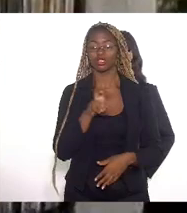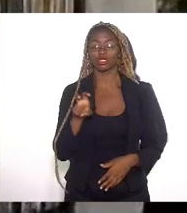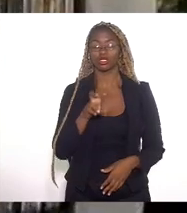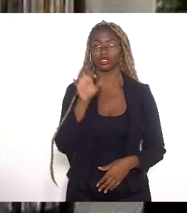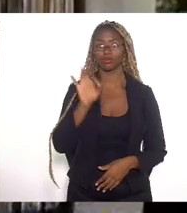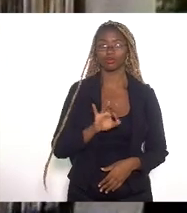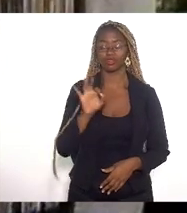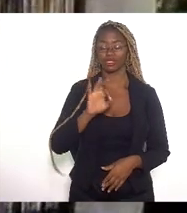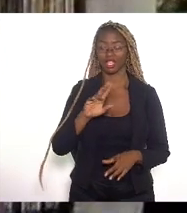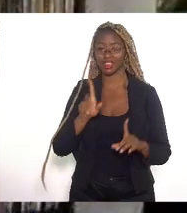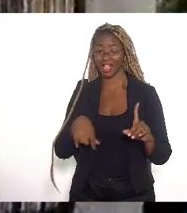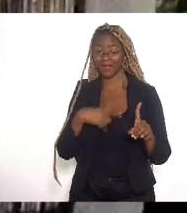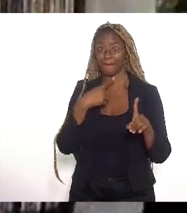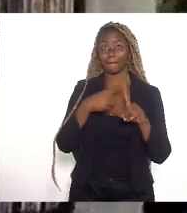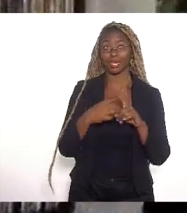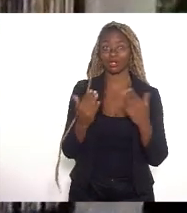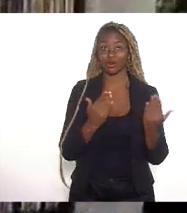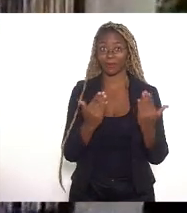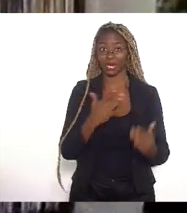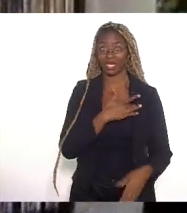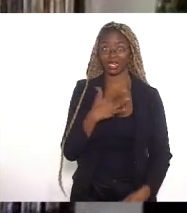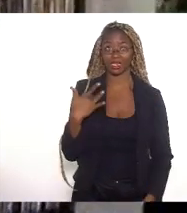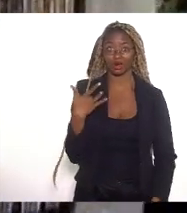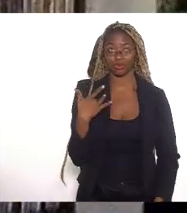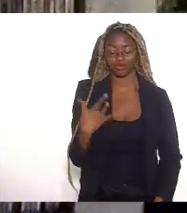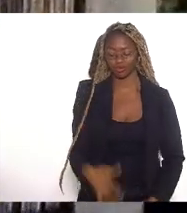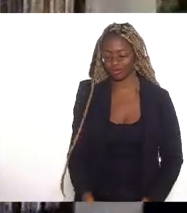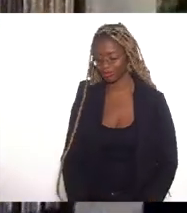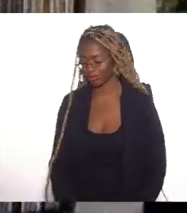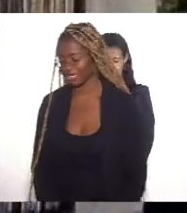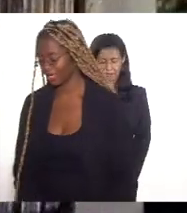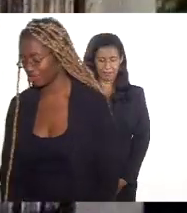55% a mais do que os gastos com a saúde.